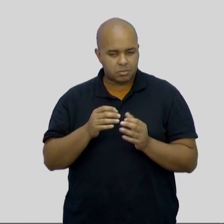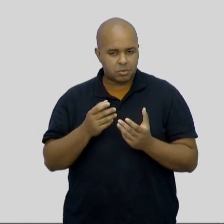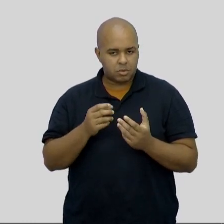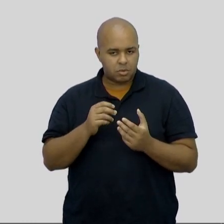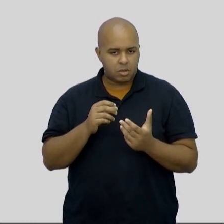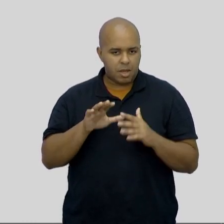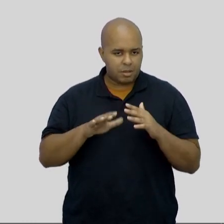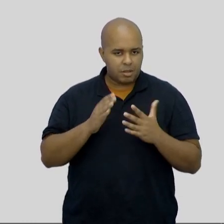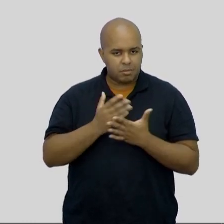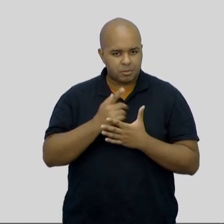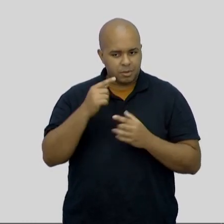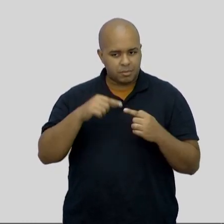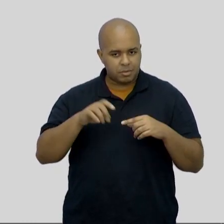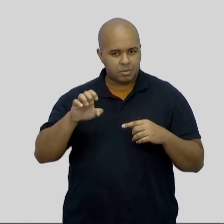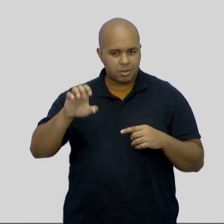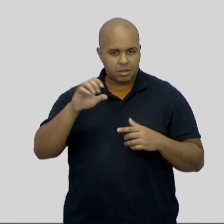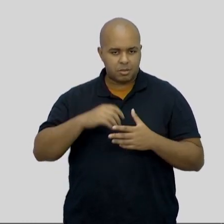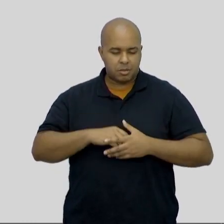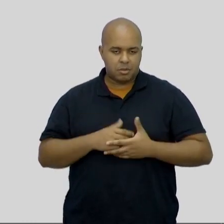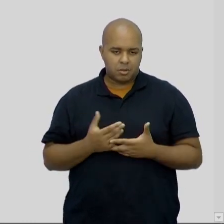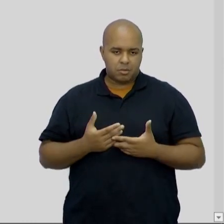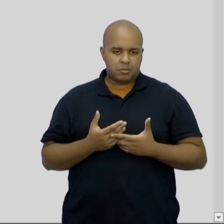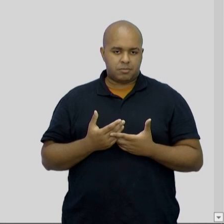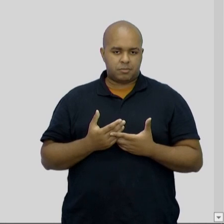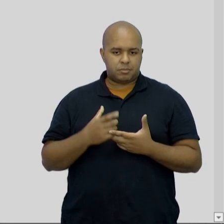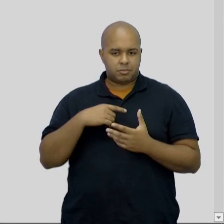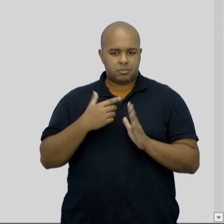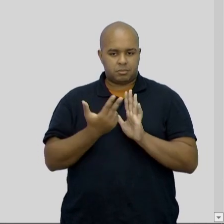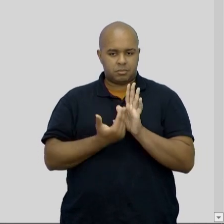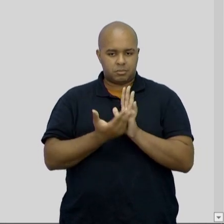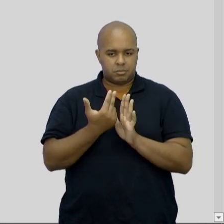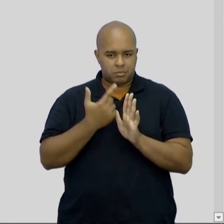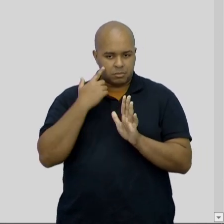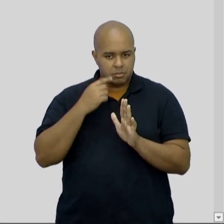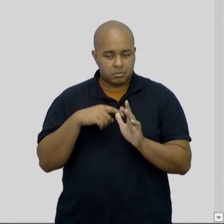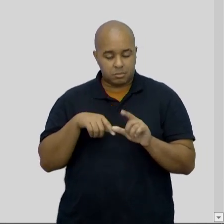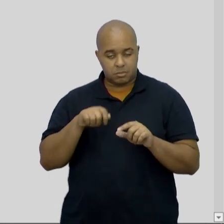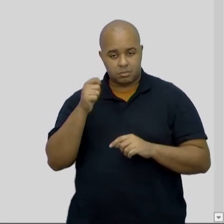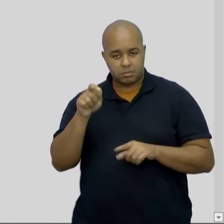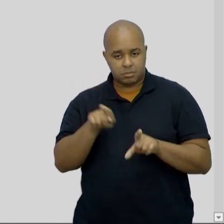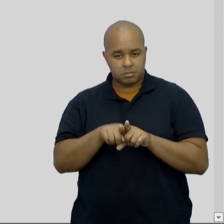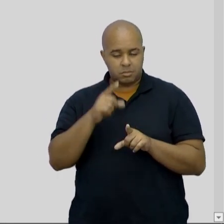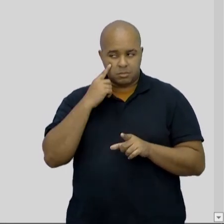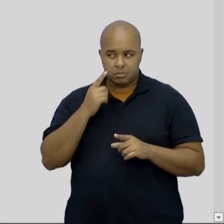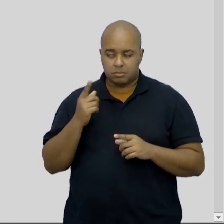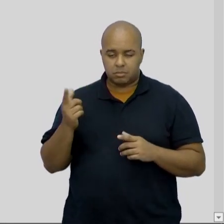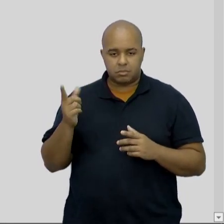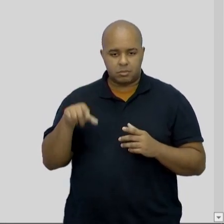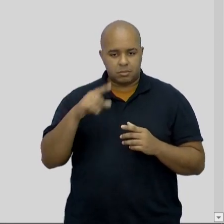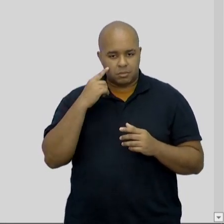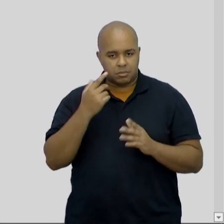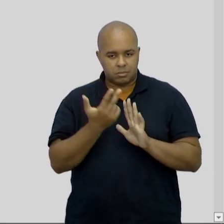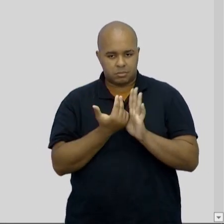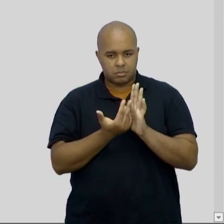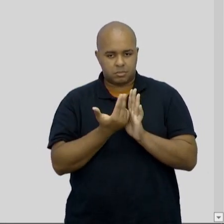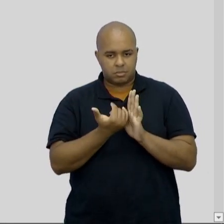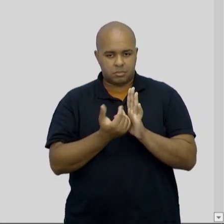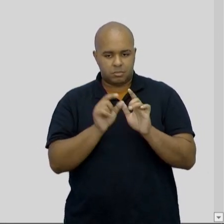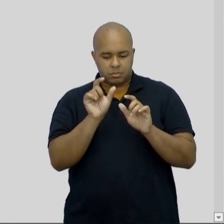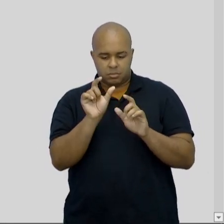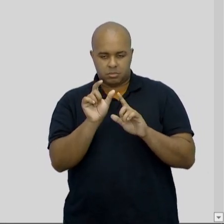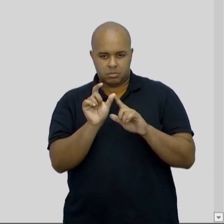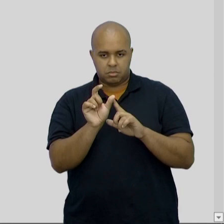que algo vindo do estado. E aí nós temos o símbolo da carta de povo também, no caso é um desenho